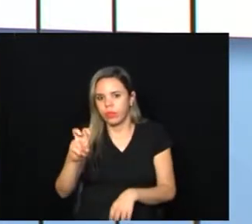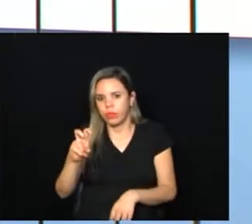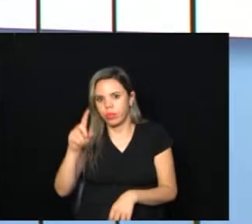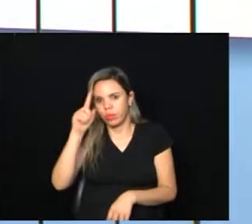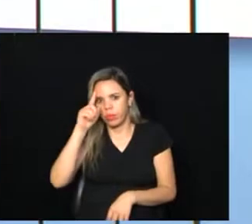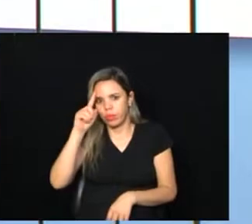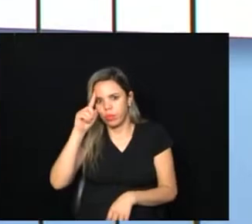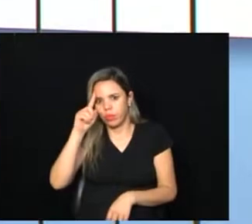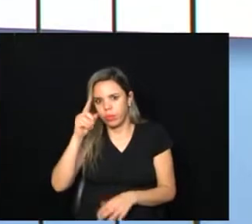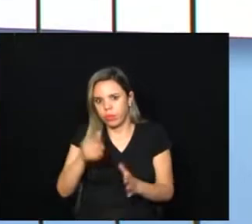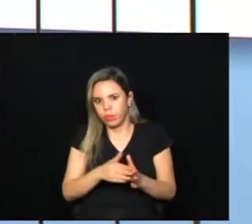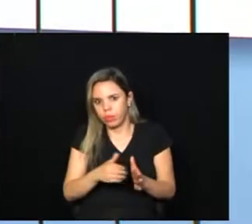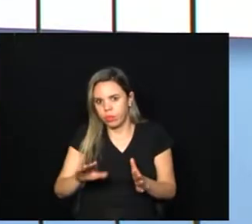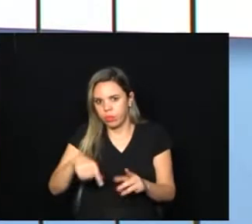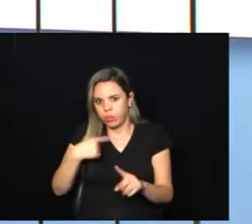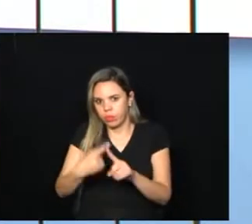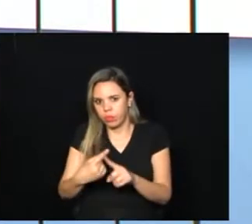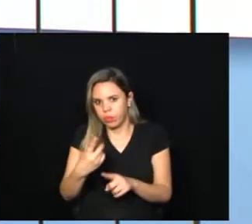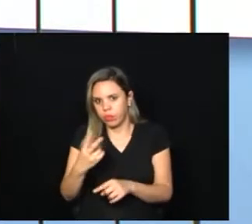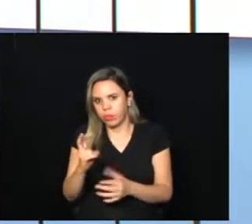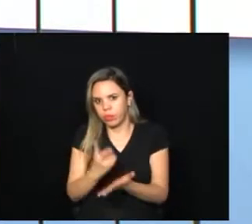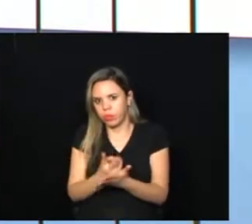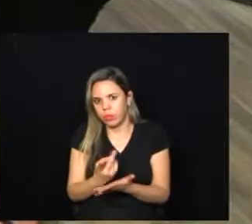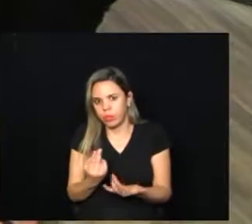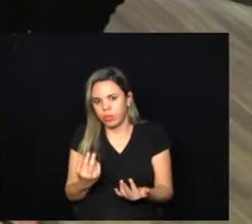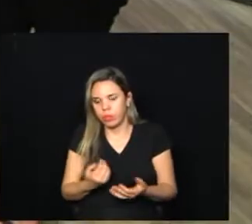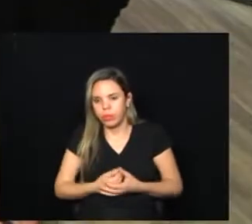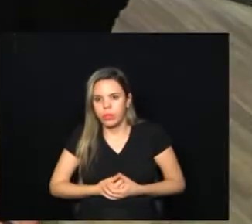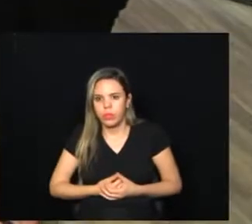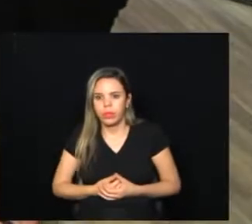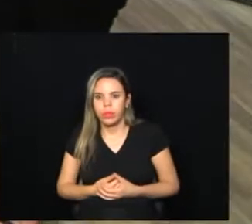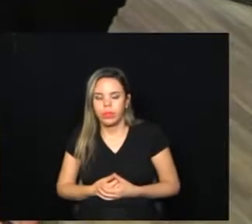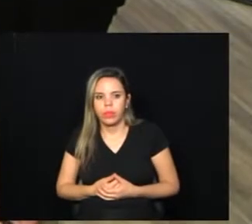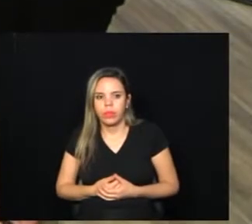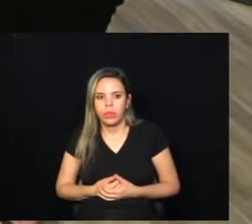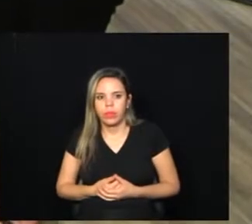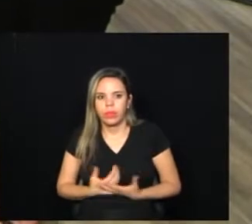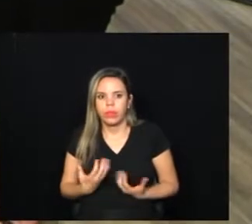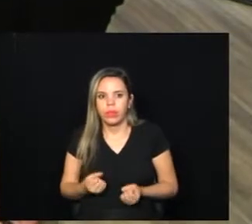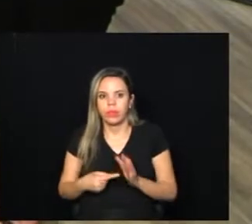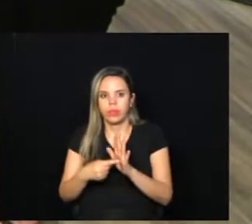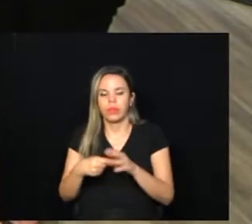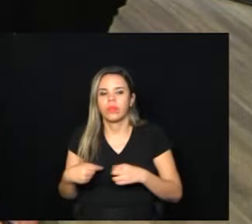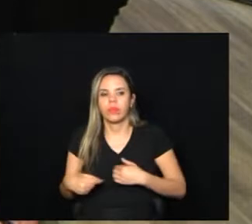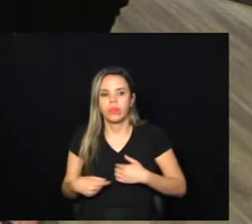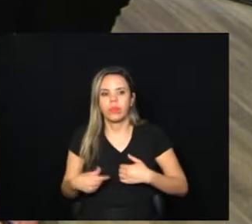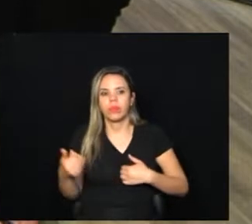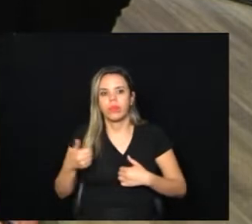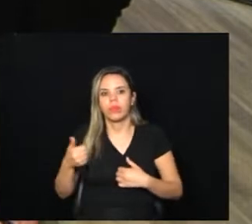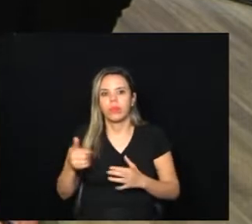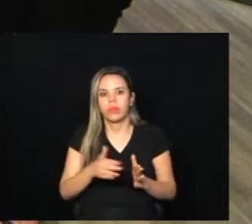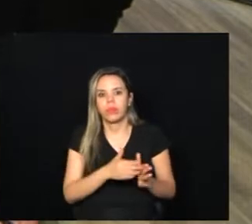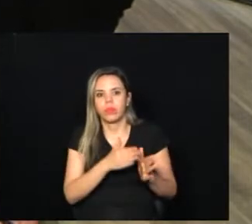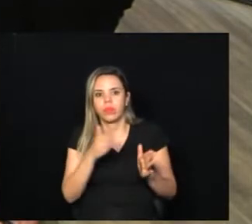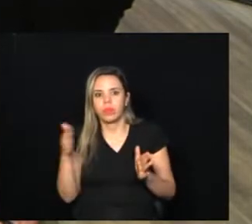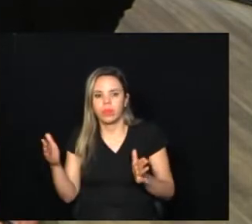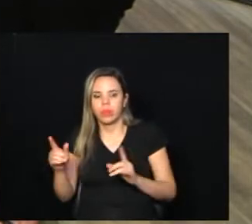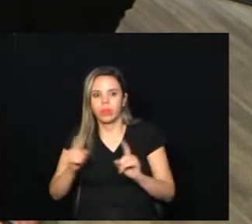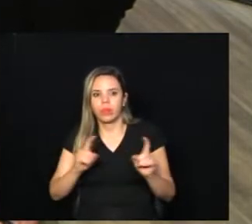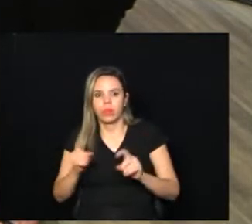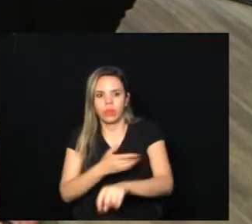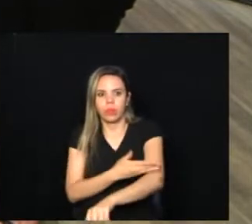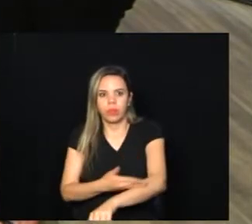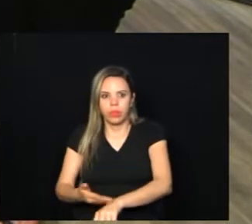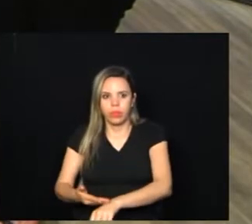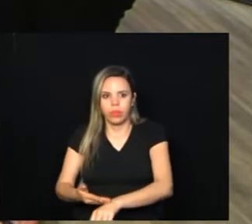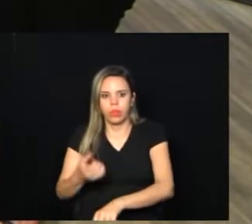dias, período prorrogável pelo mesmo período. Mina Abreu, vamos mostrar agora a primeira parte da reunião